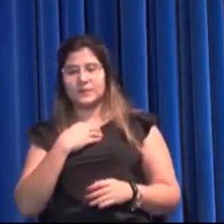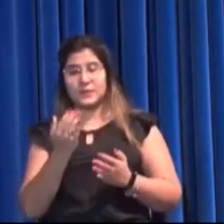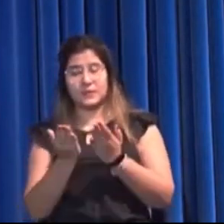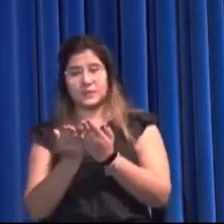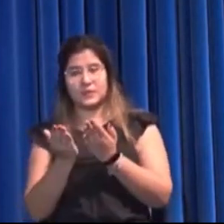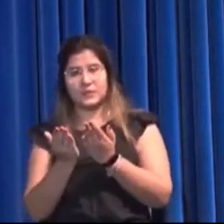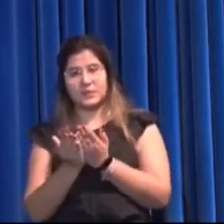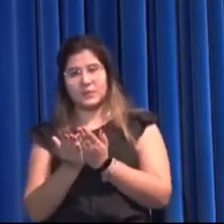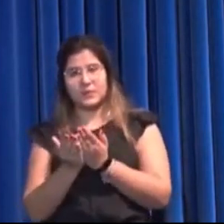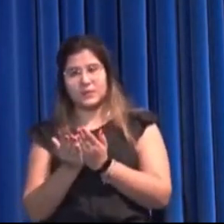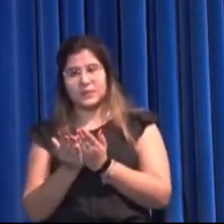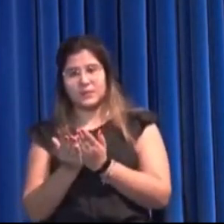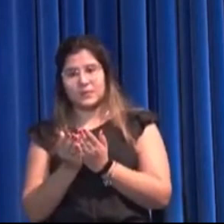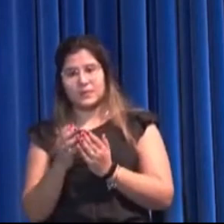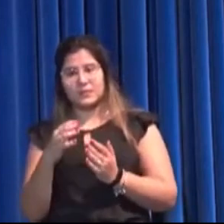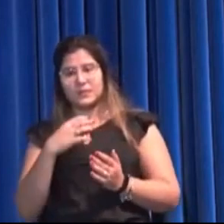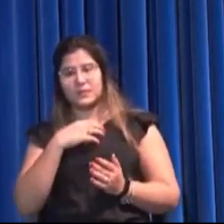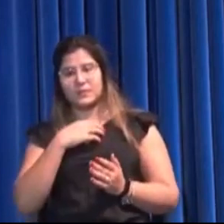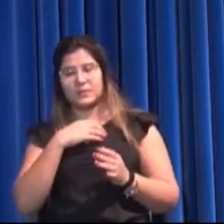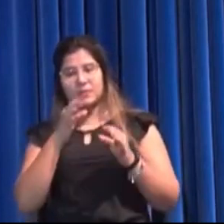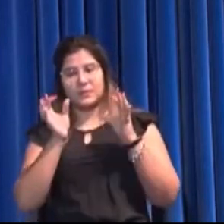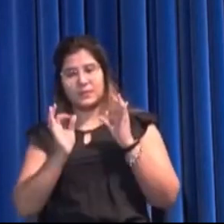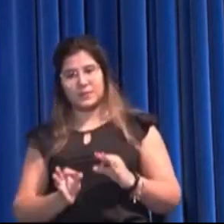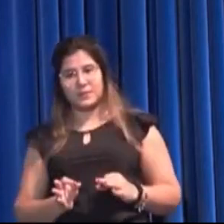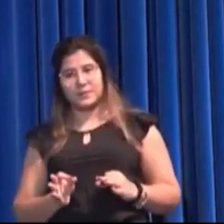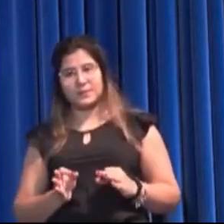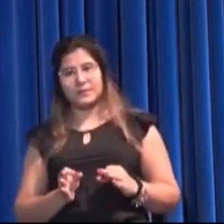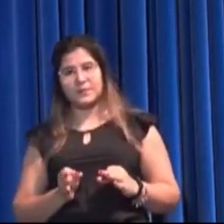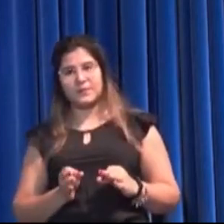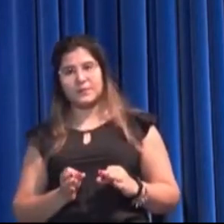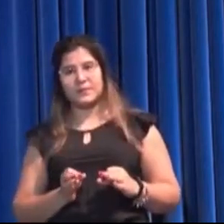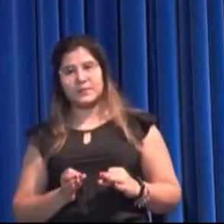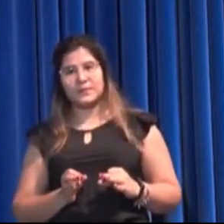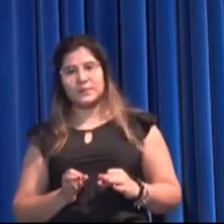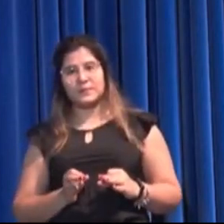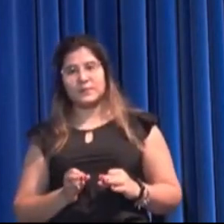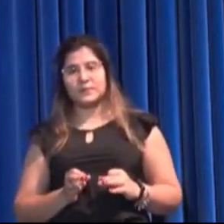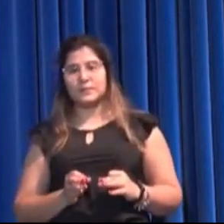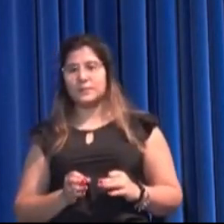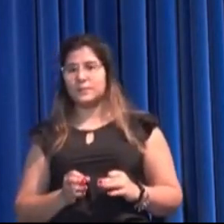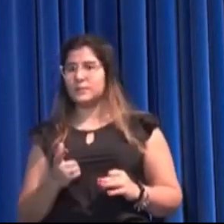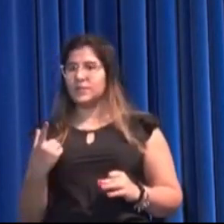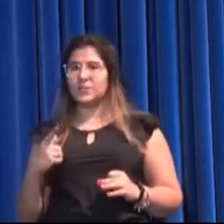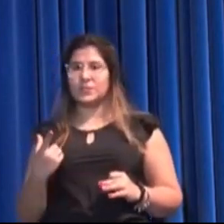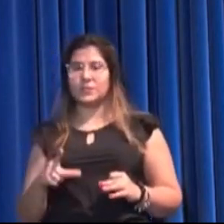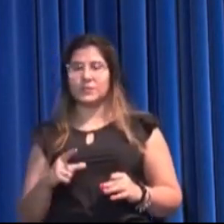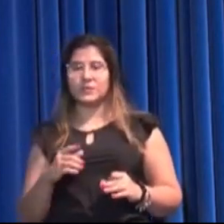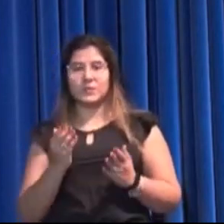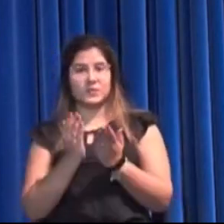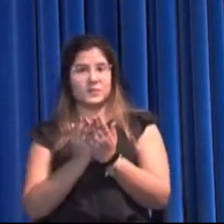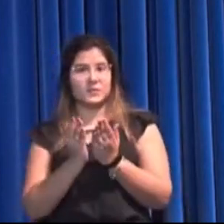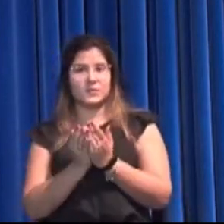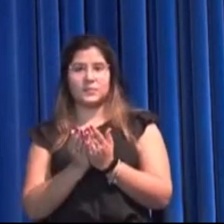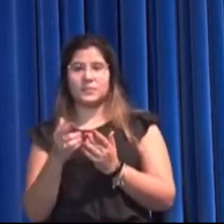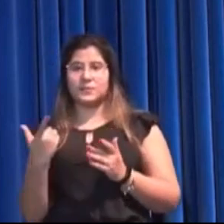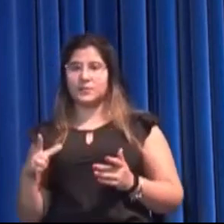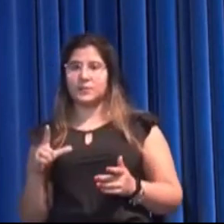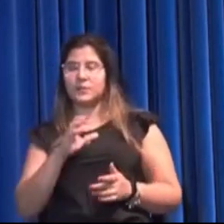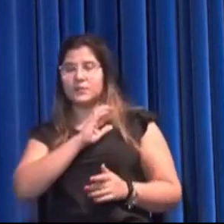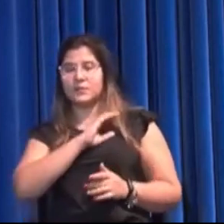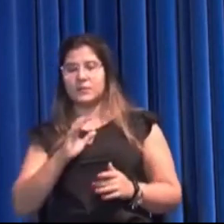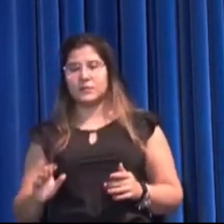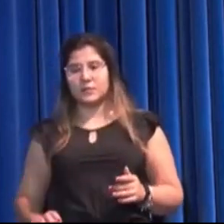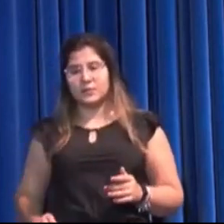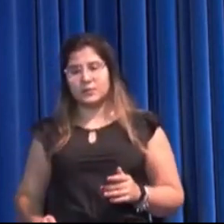cristãos do jeito certo. Porém, não tem cristão sem Cristo. Não